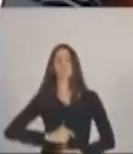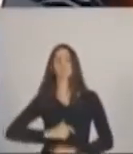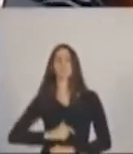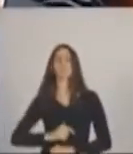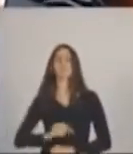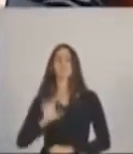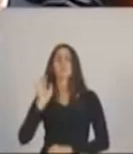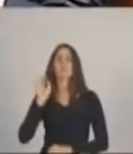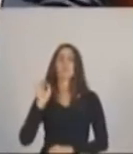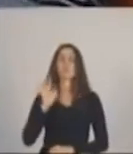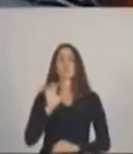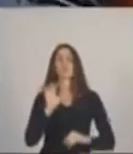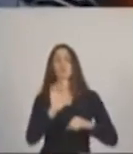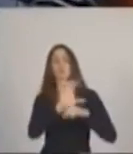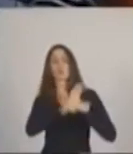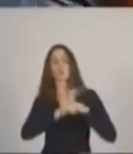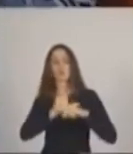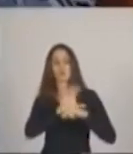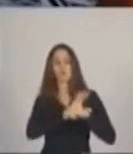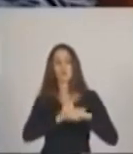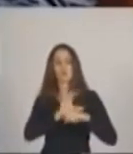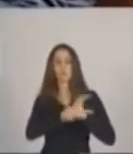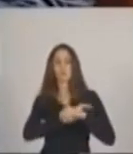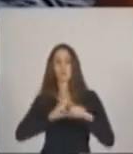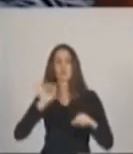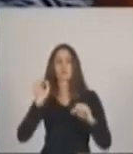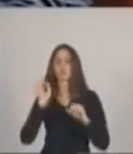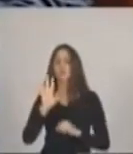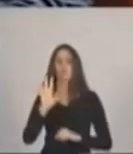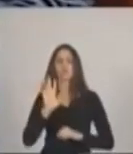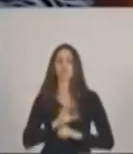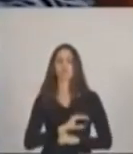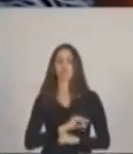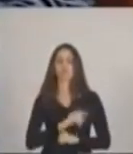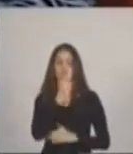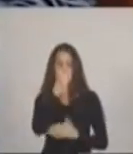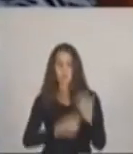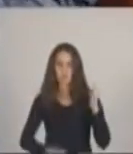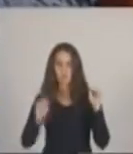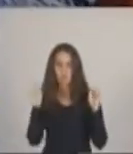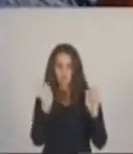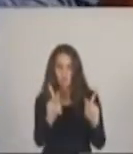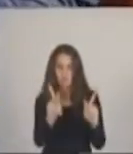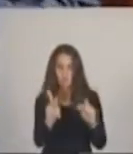pela sua constitucionalidade. Ponto. Ok? Ok.